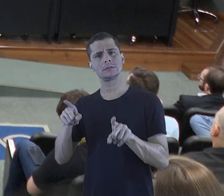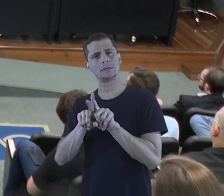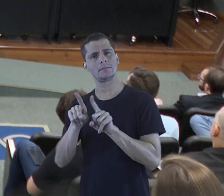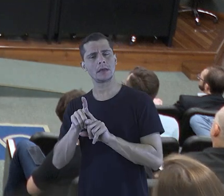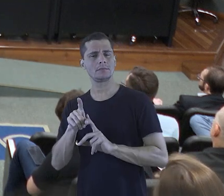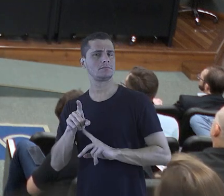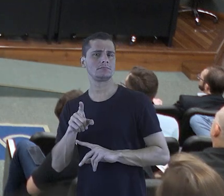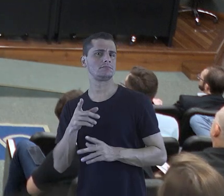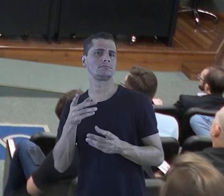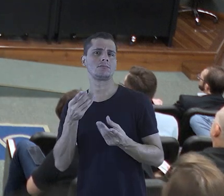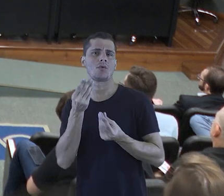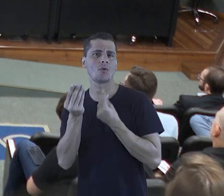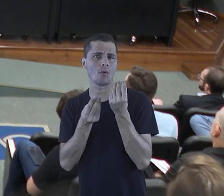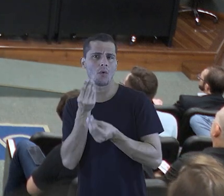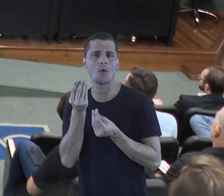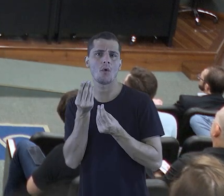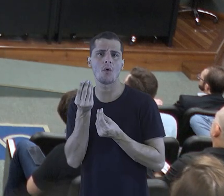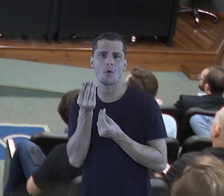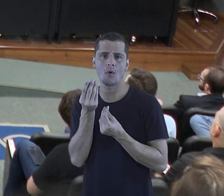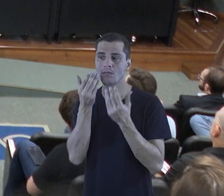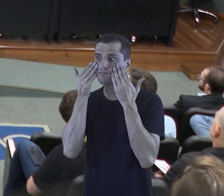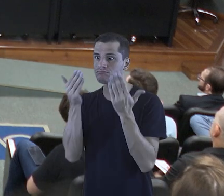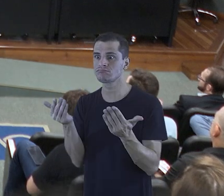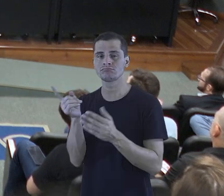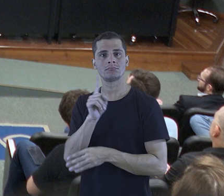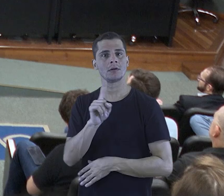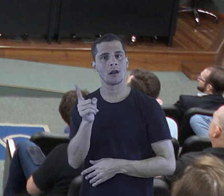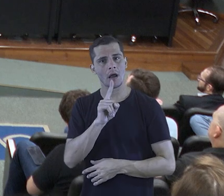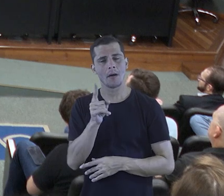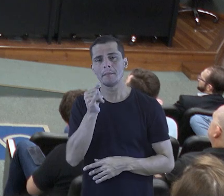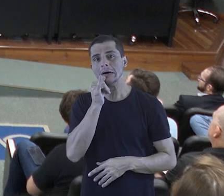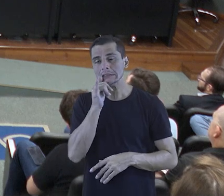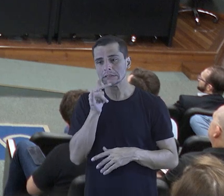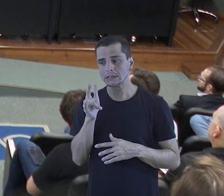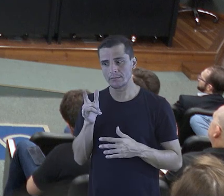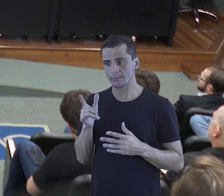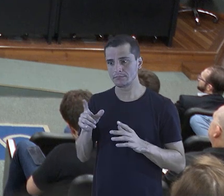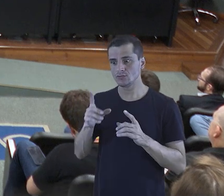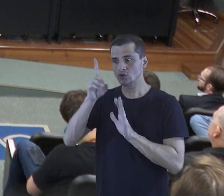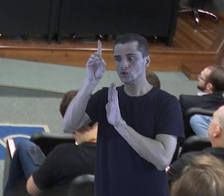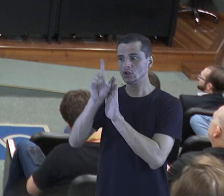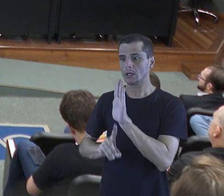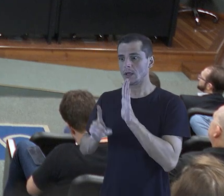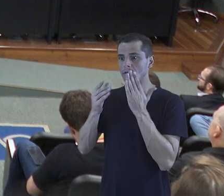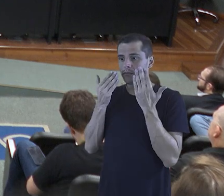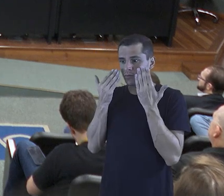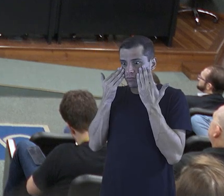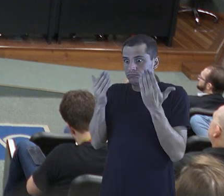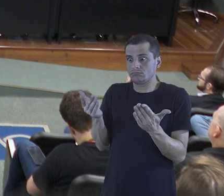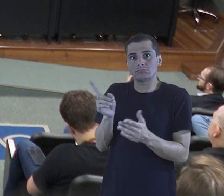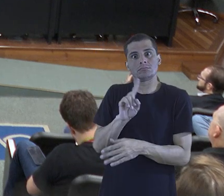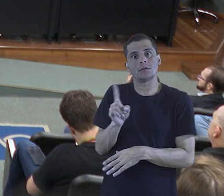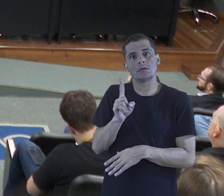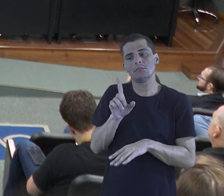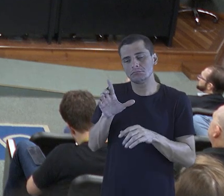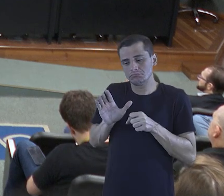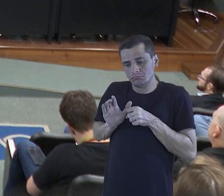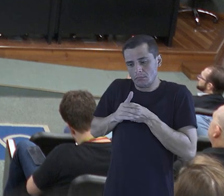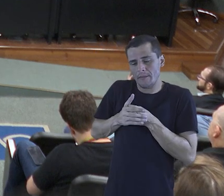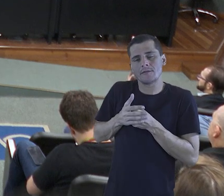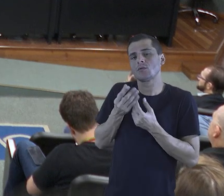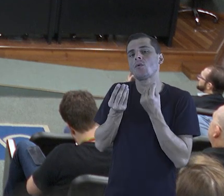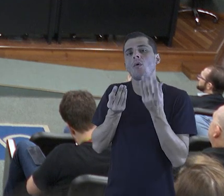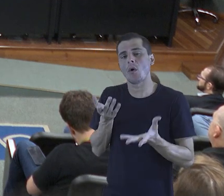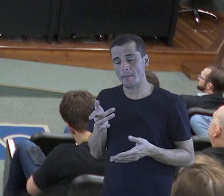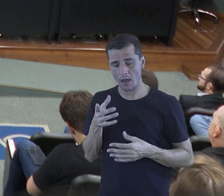E veja, direitos de liberdade e privacidade, daqui a pouco a gente vai falar sobre isso também, e a Lei de Acesso à Informação. Ah, Pironti, então,